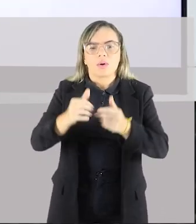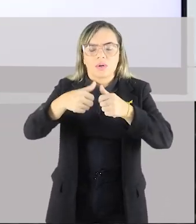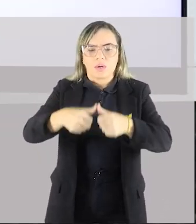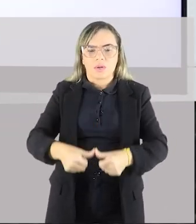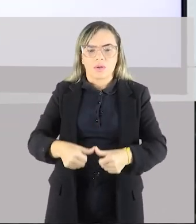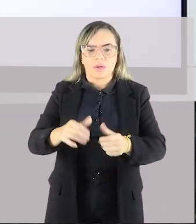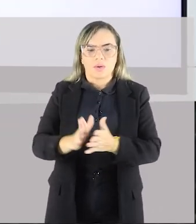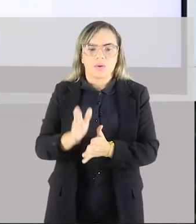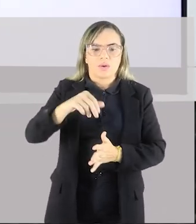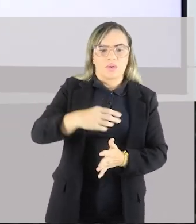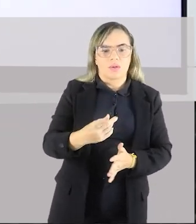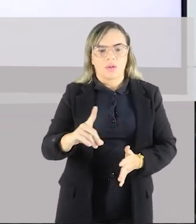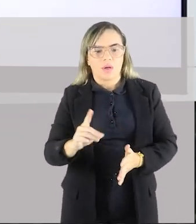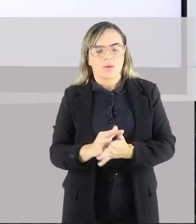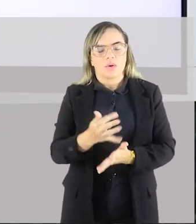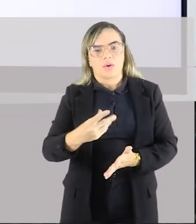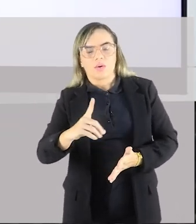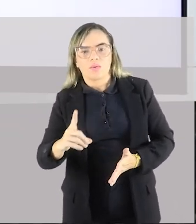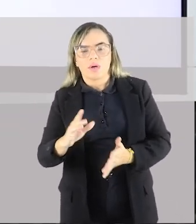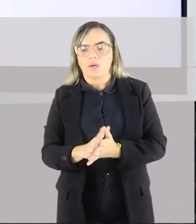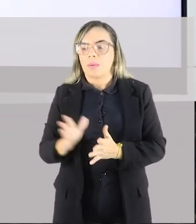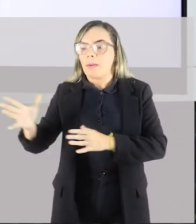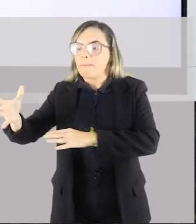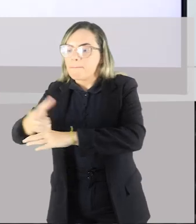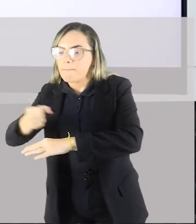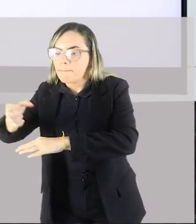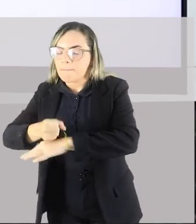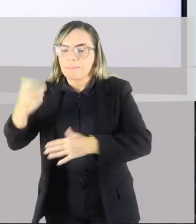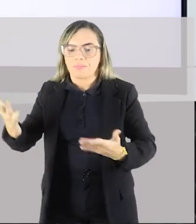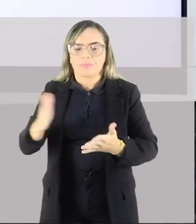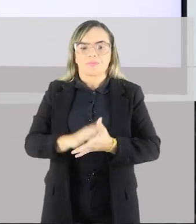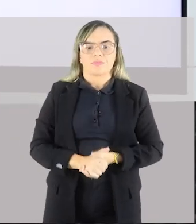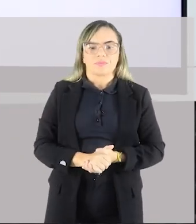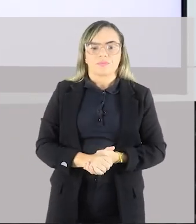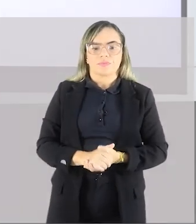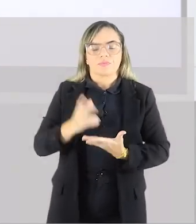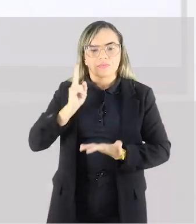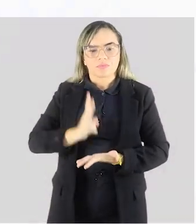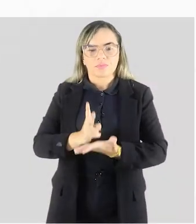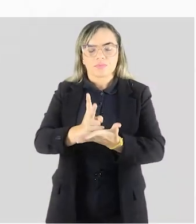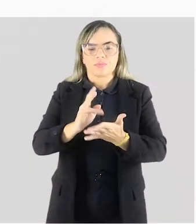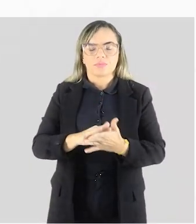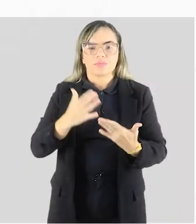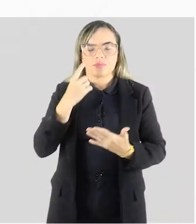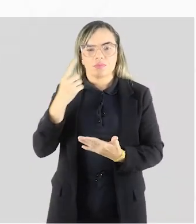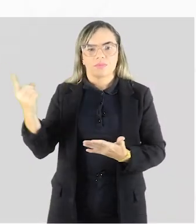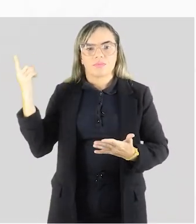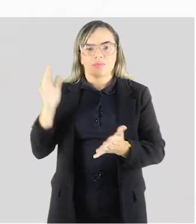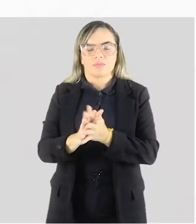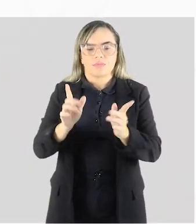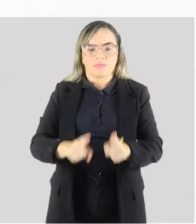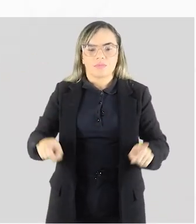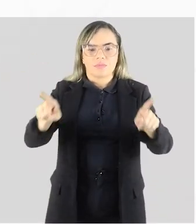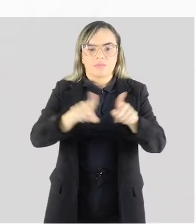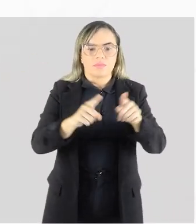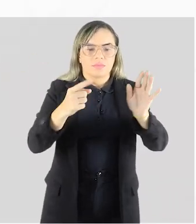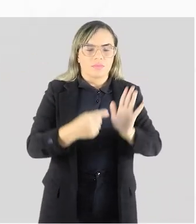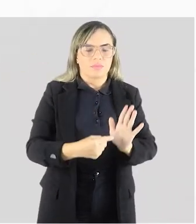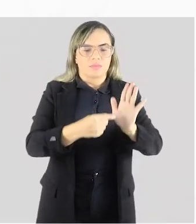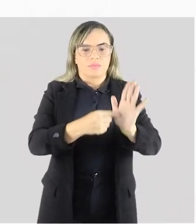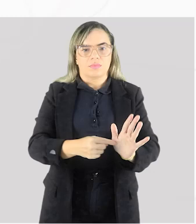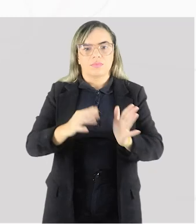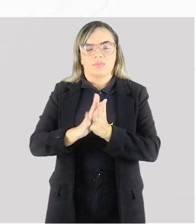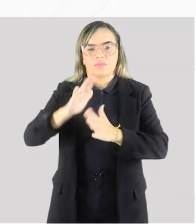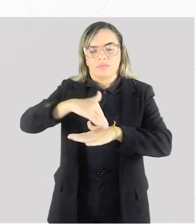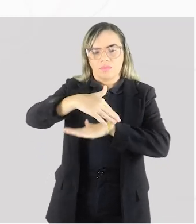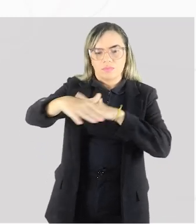Vai vir um NAD ou um FAD para buscar, tá certo? Bora lá continuar. Aqui também eu vim mostrar para vocês, né, isso